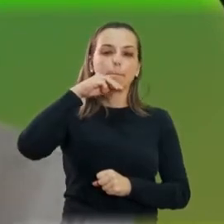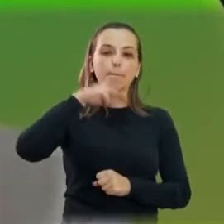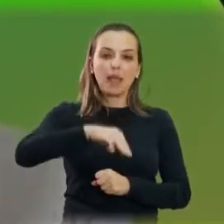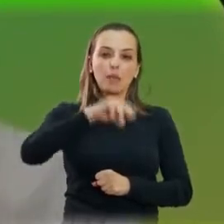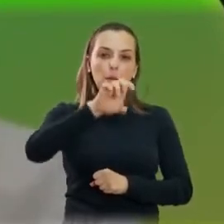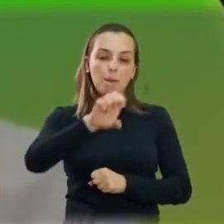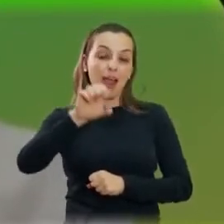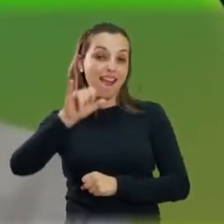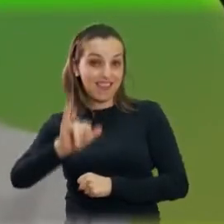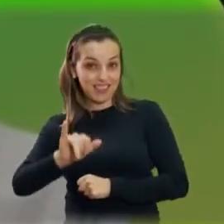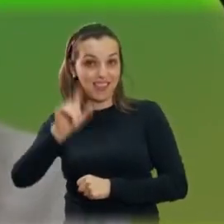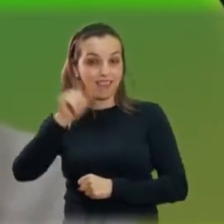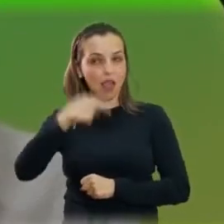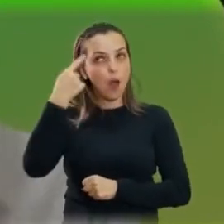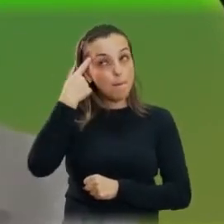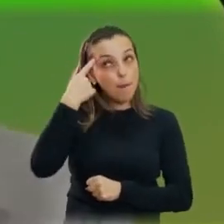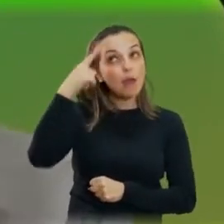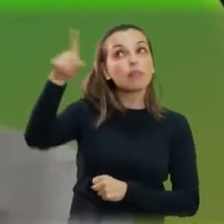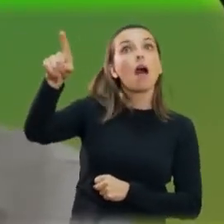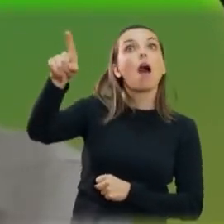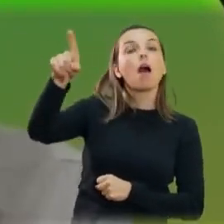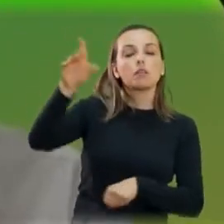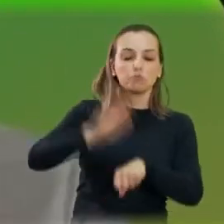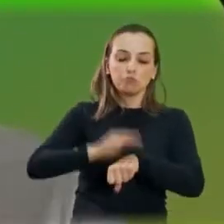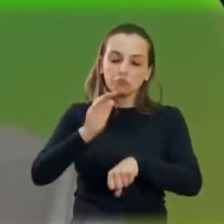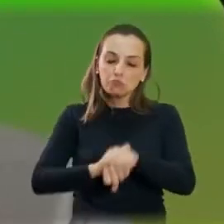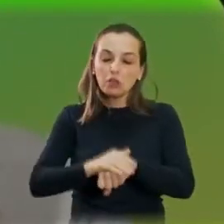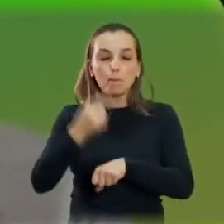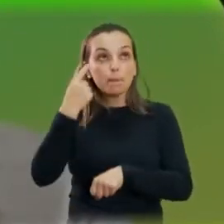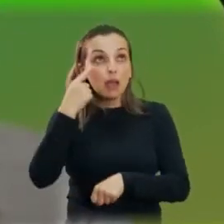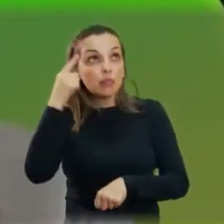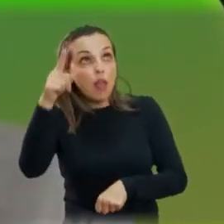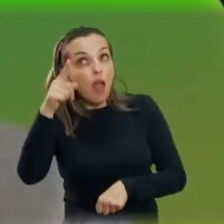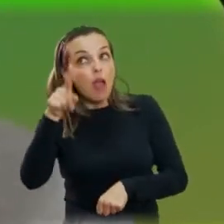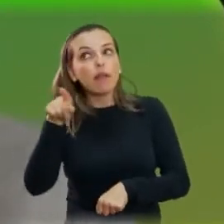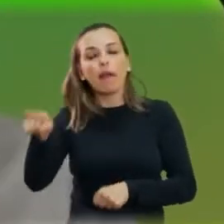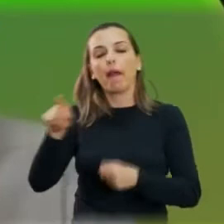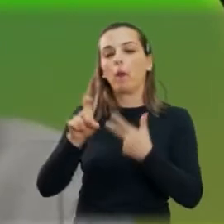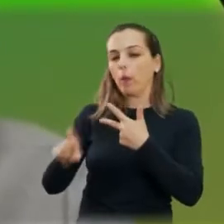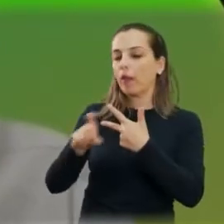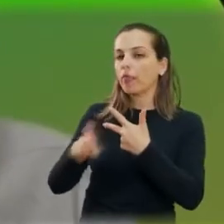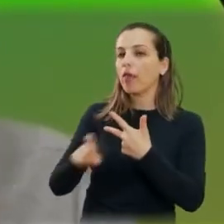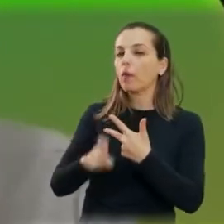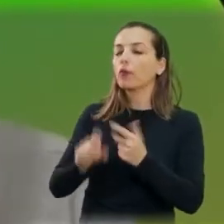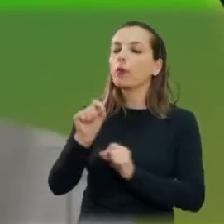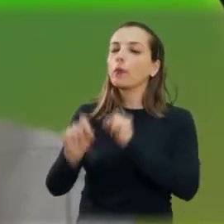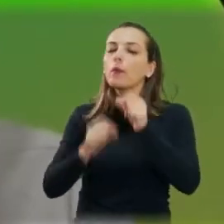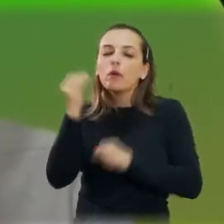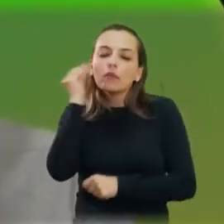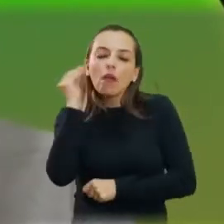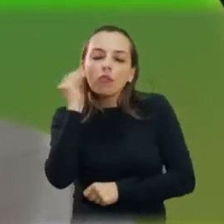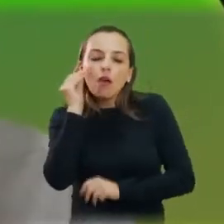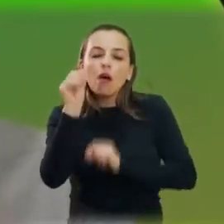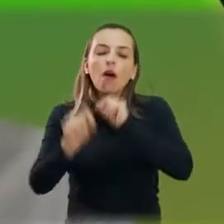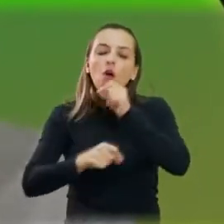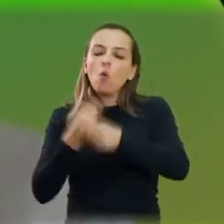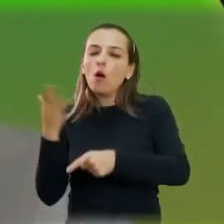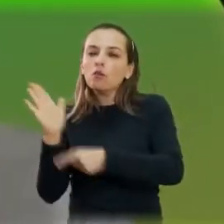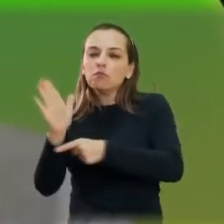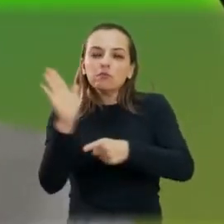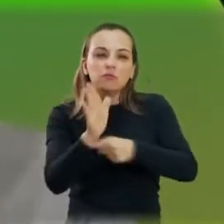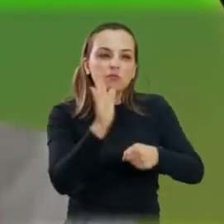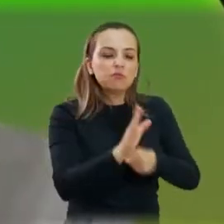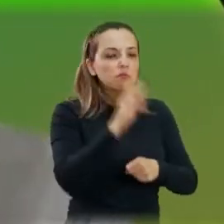É uma ideia, né? Toda indicação feita por um vereador é uma ideia ao Poder Executivo. Então, nós fizemos isso para tentar ajudar aí os